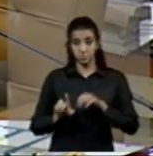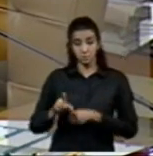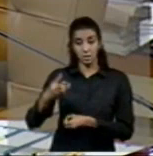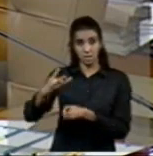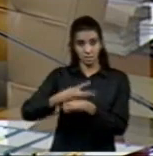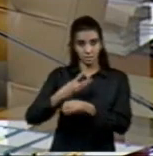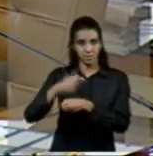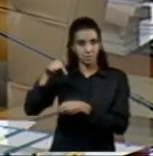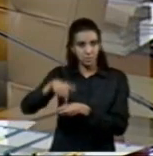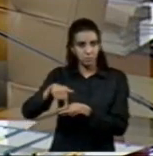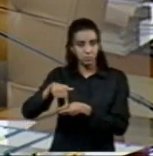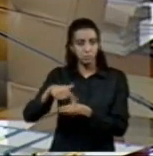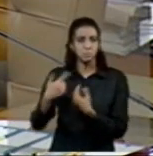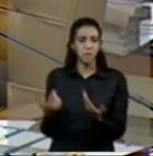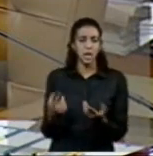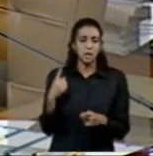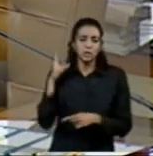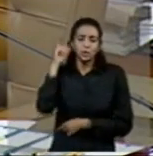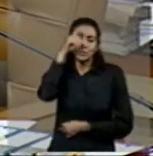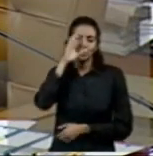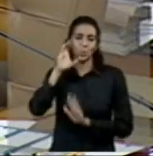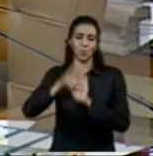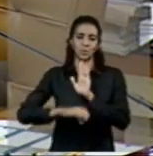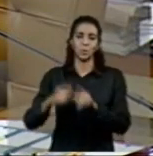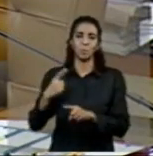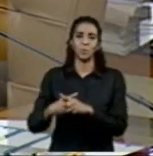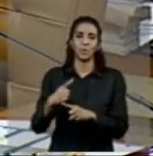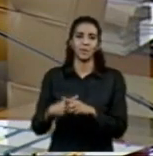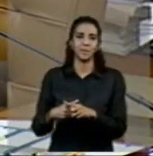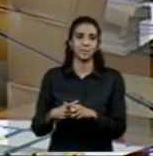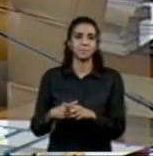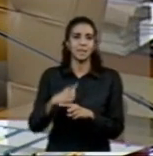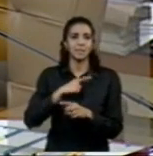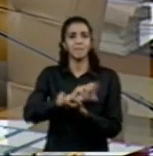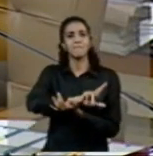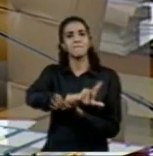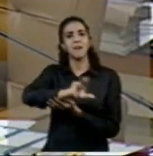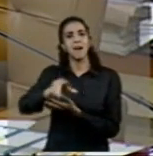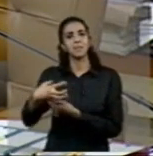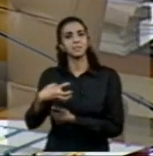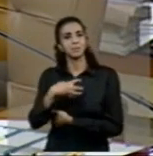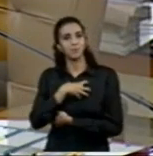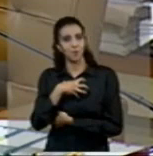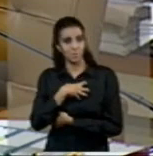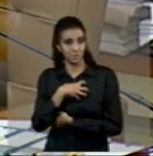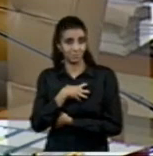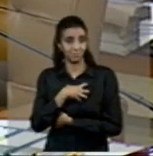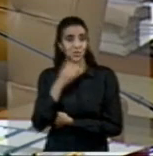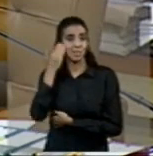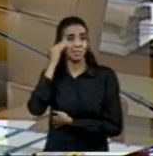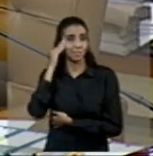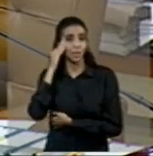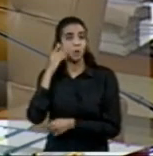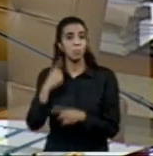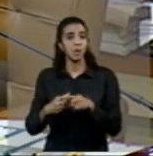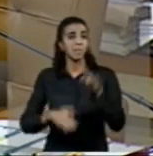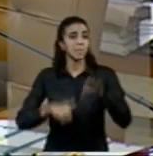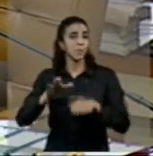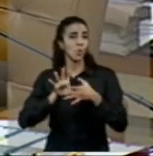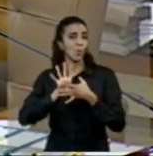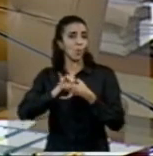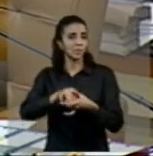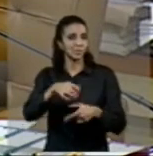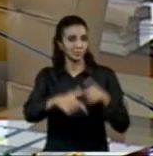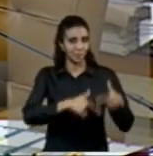das dificuldades de conceituá-la reside nas distintas formas por meio das quais se apresenta no mundo do